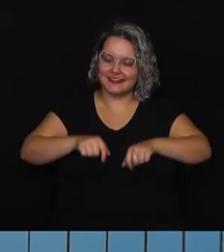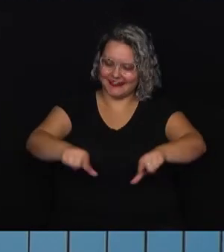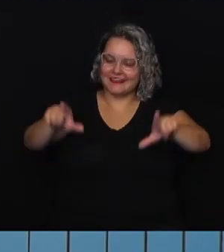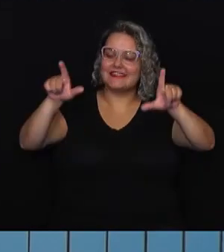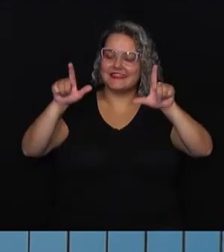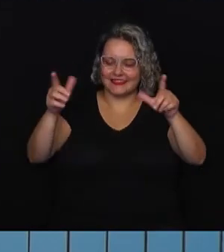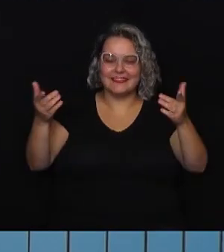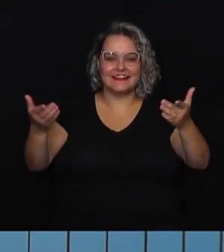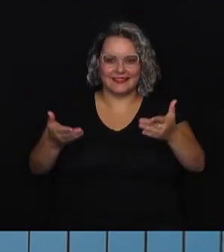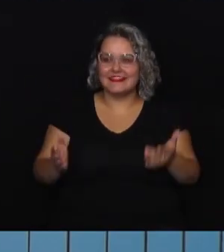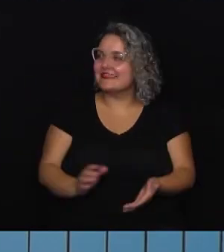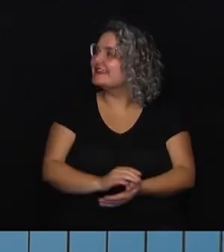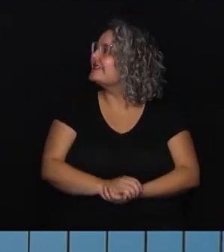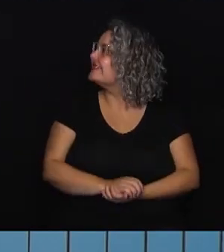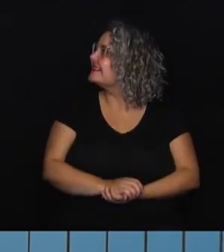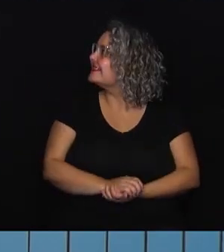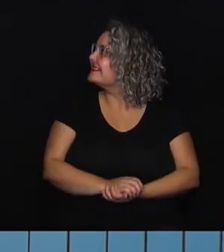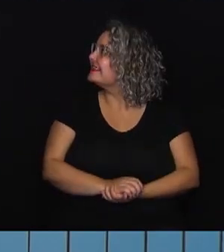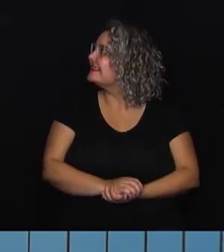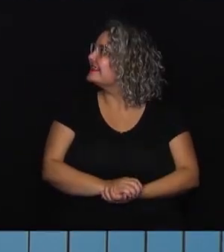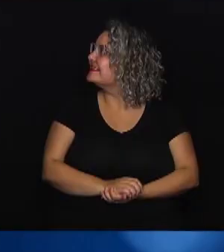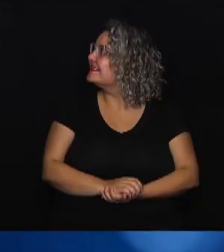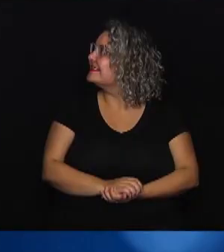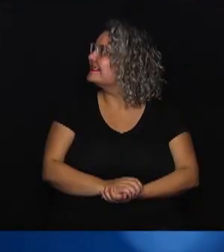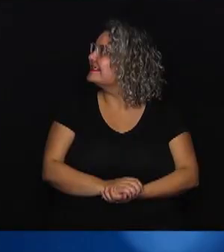os destaques de hoje.